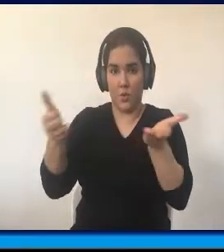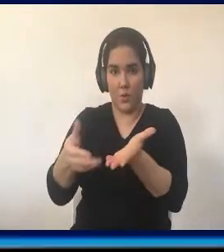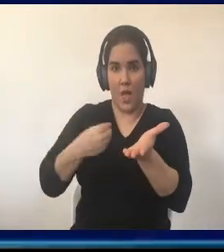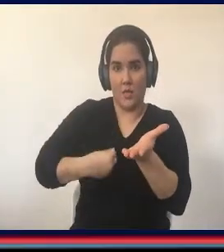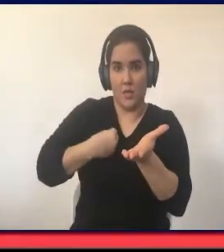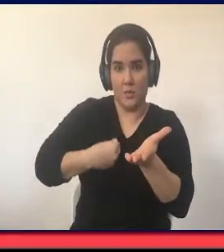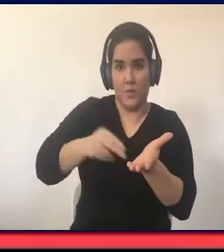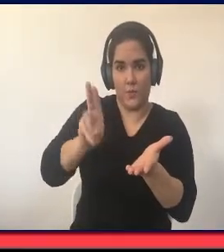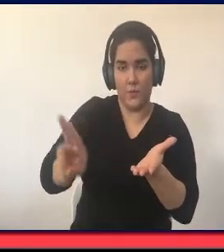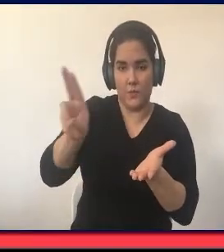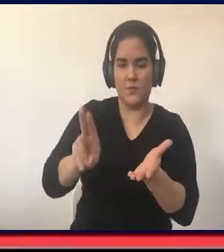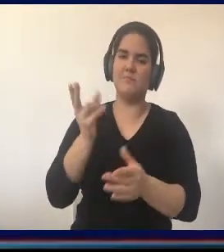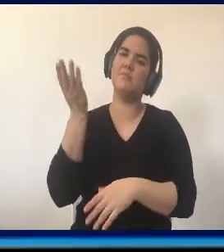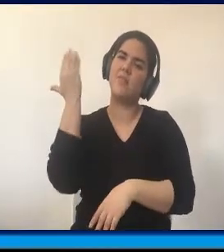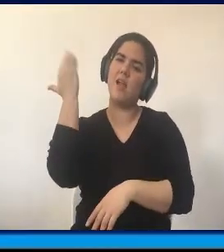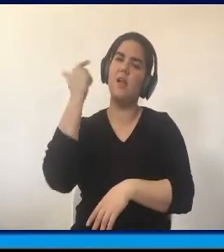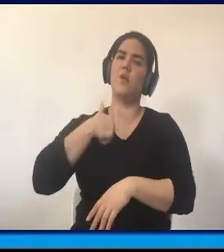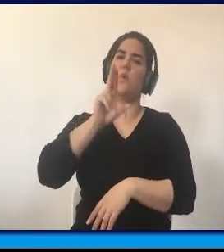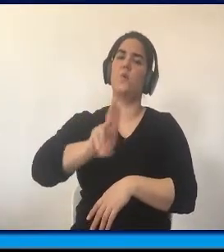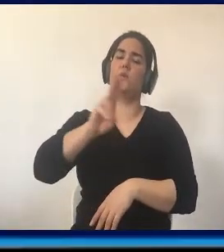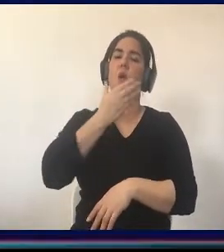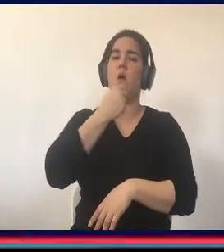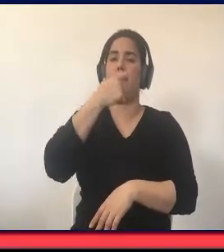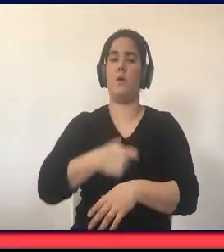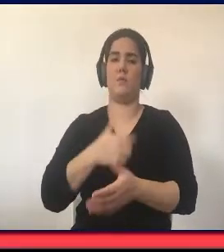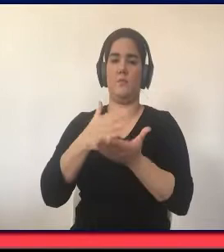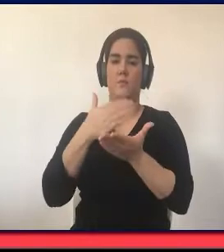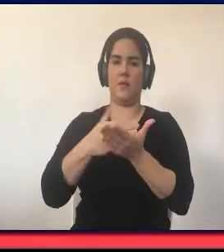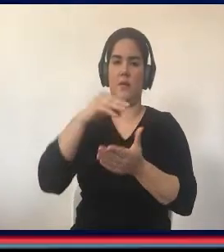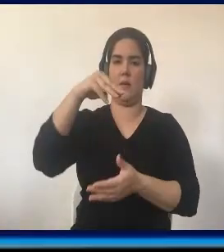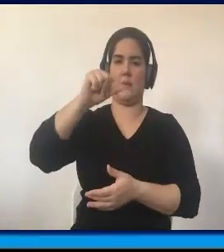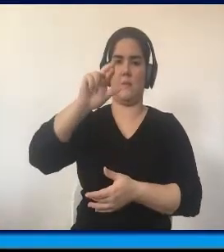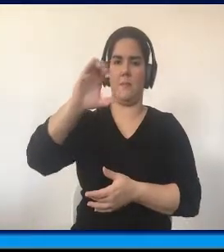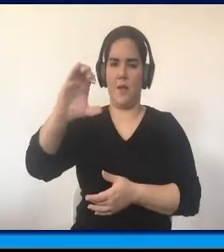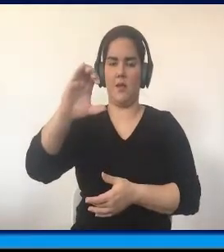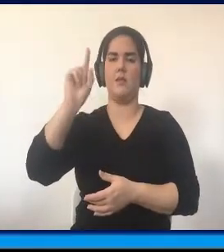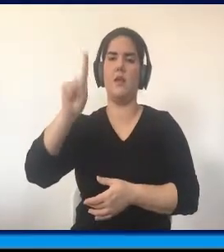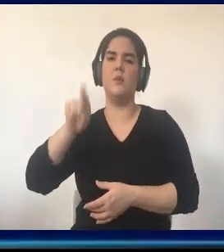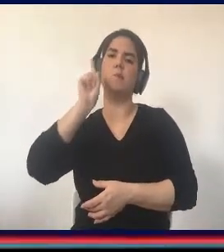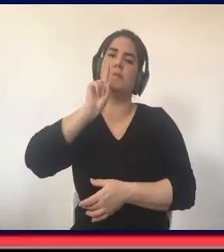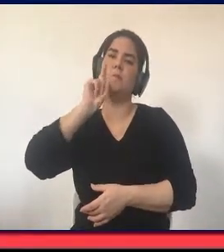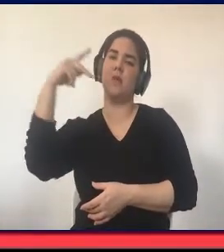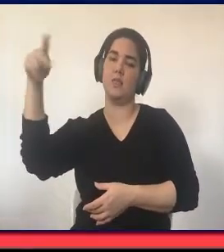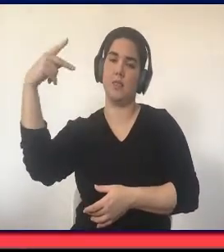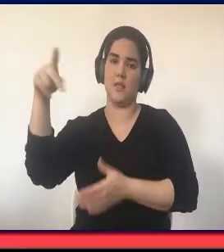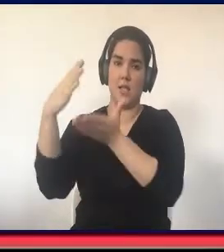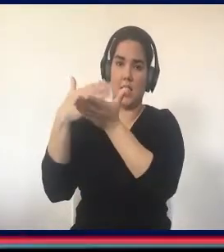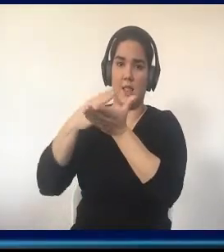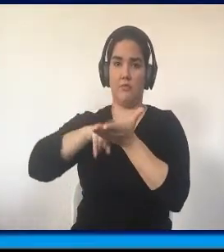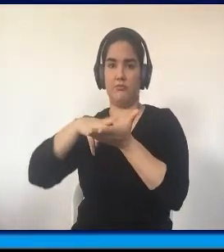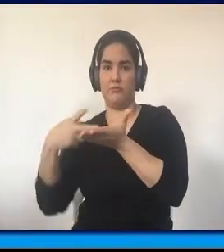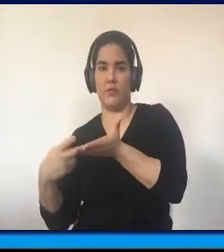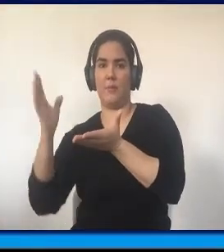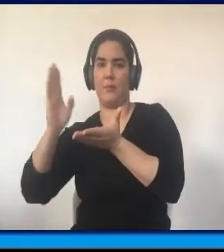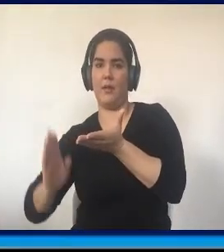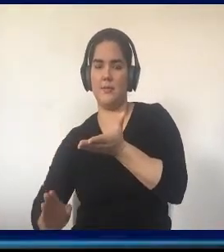eu utilizei o autor chamado Mark Prensky, que ele é americano, e o livro dele, que foi traduzido para o Brasil, foi publicado pela